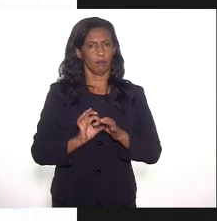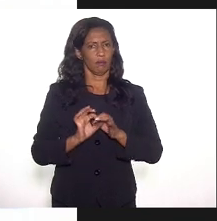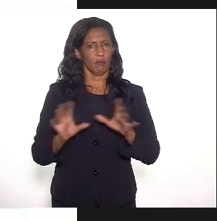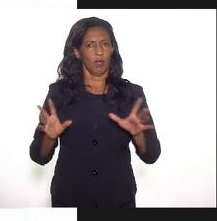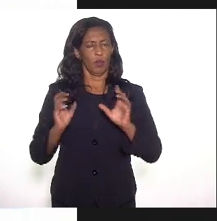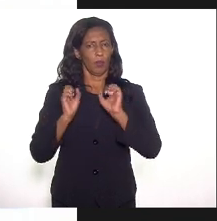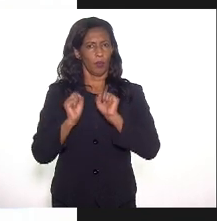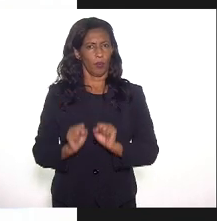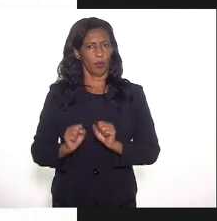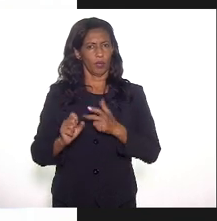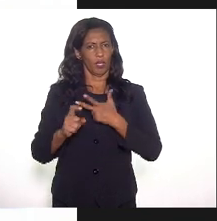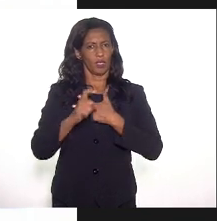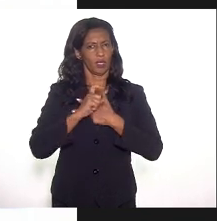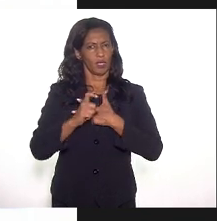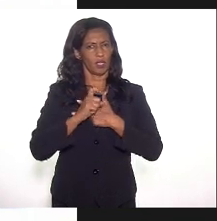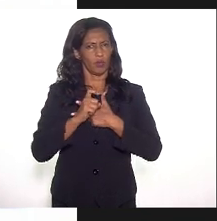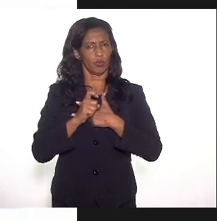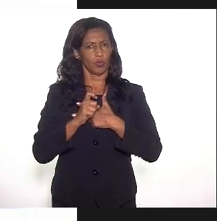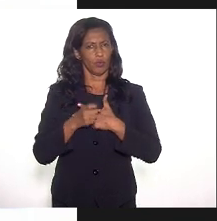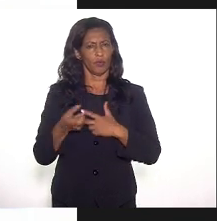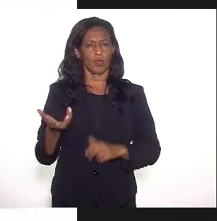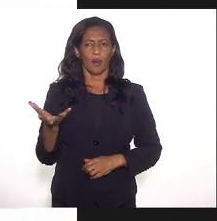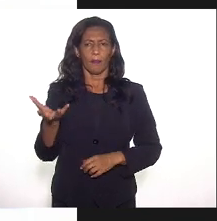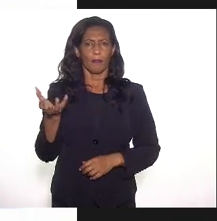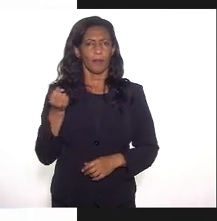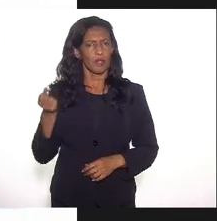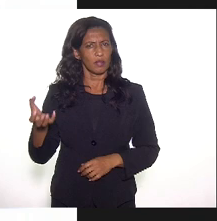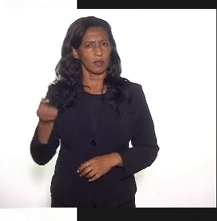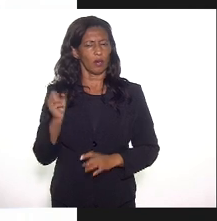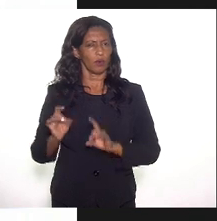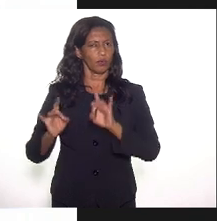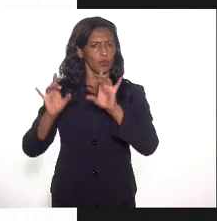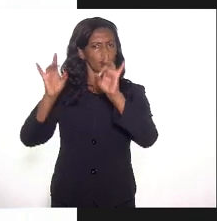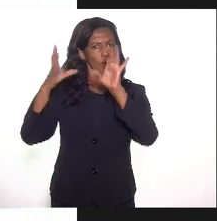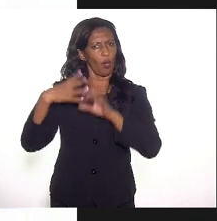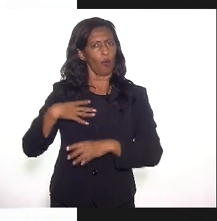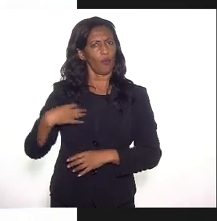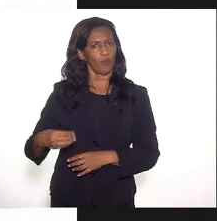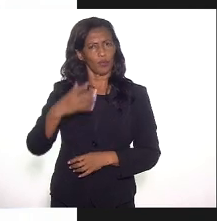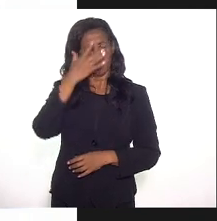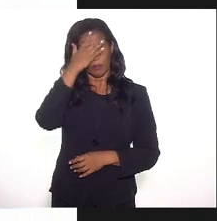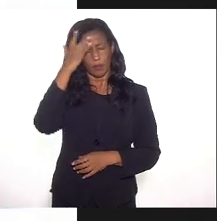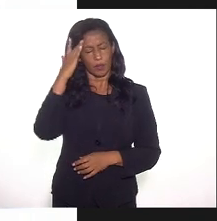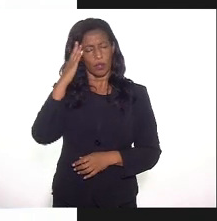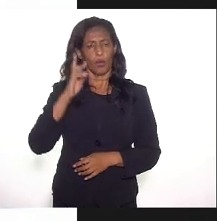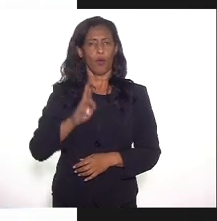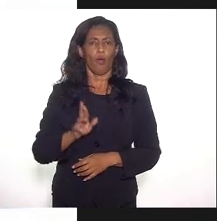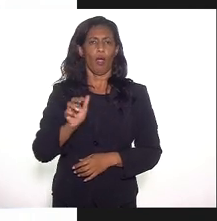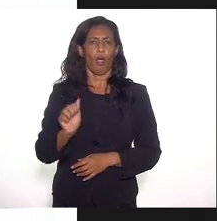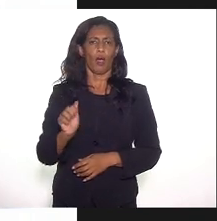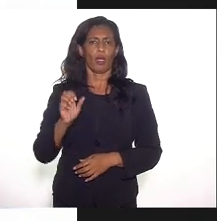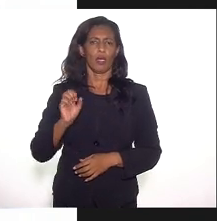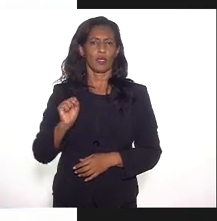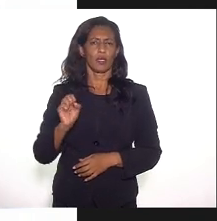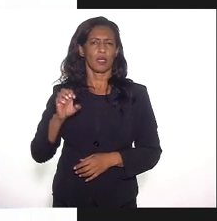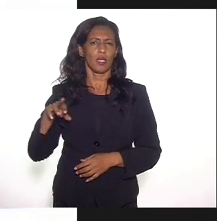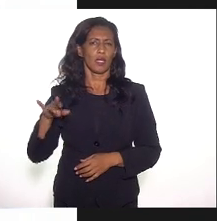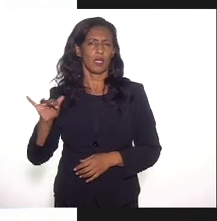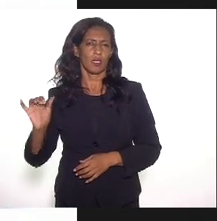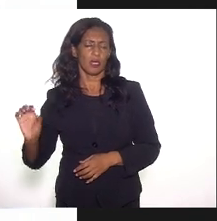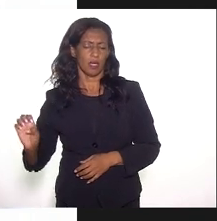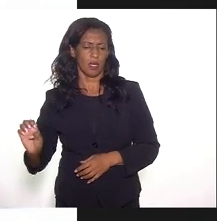Poder Executivo a conceder a pensão especial aos filhos de pessoas com hanseníase. E